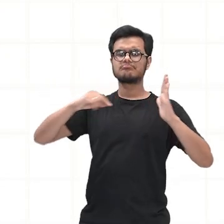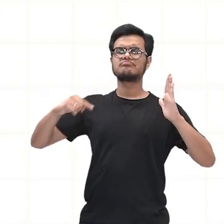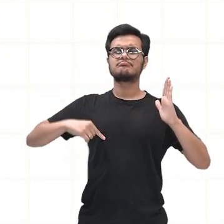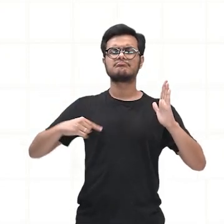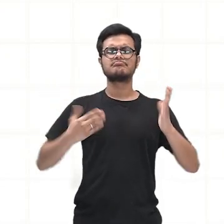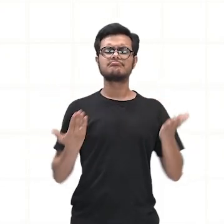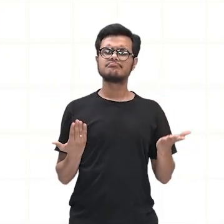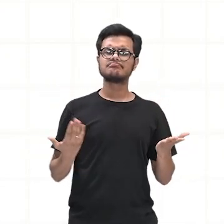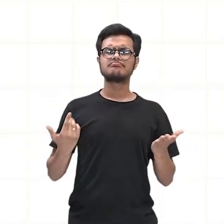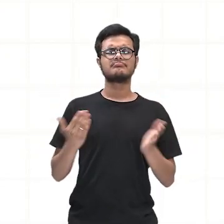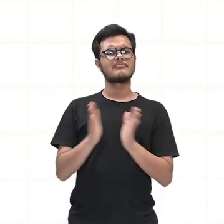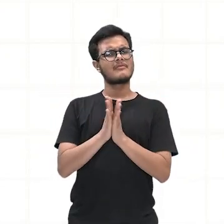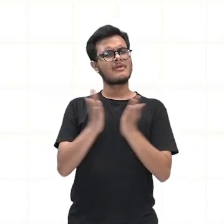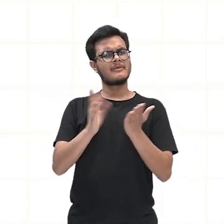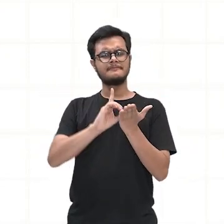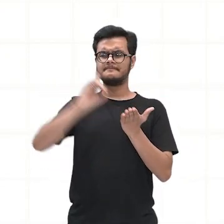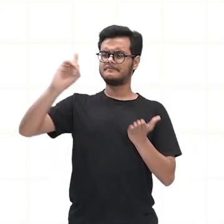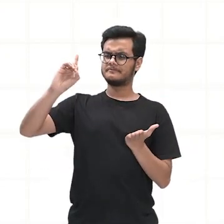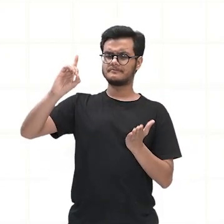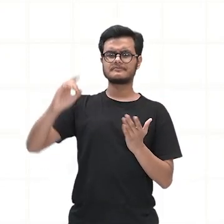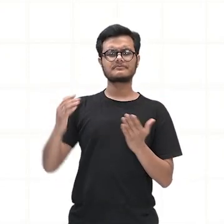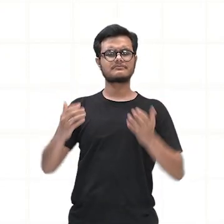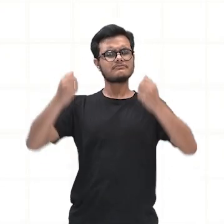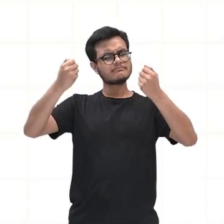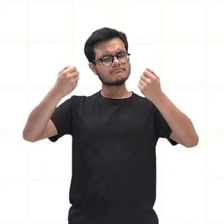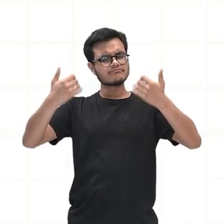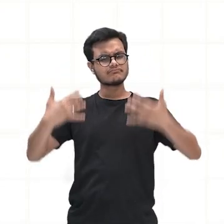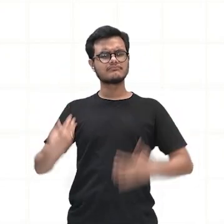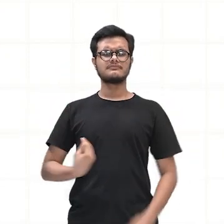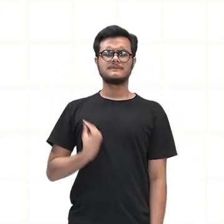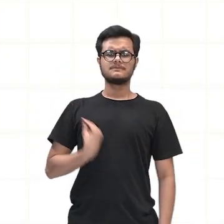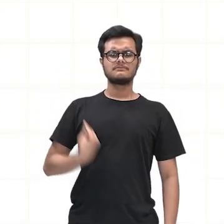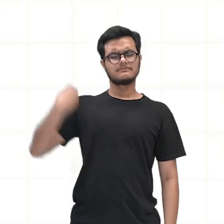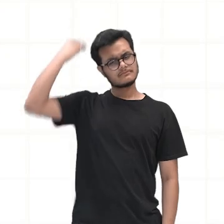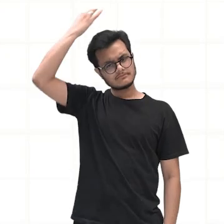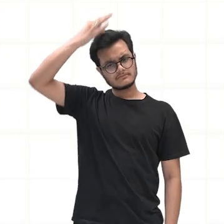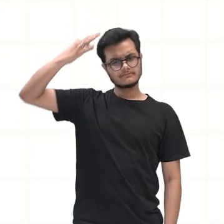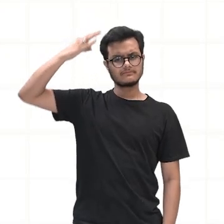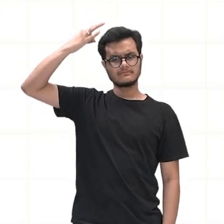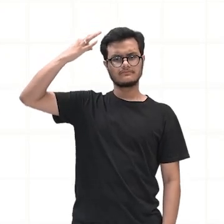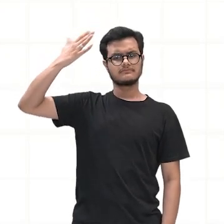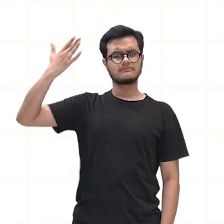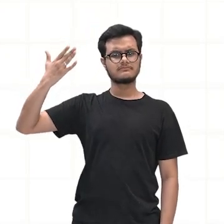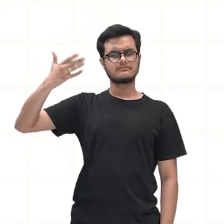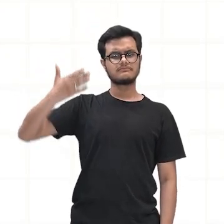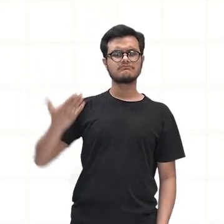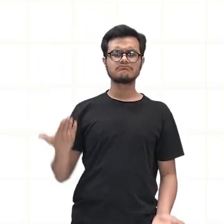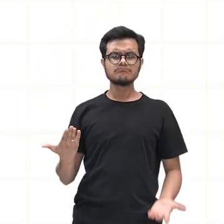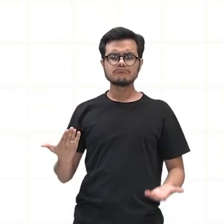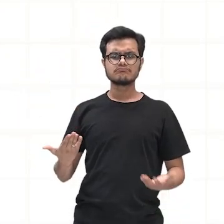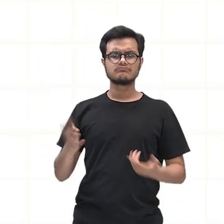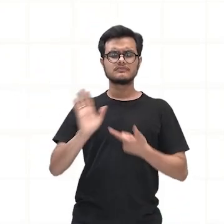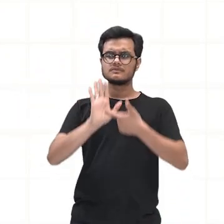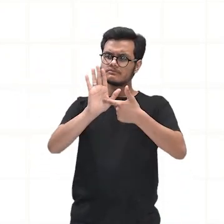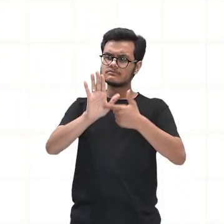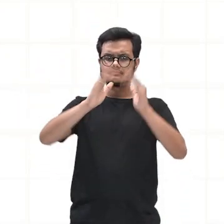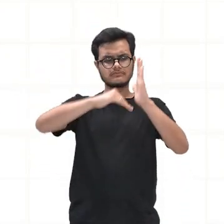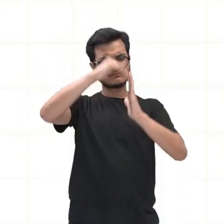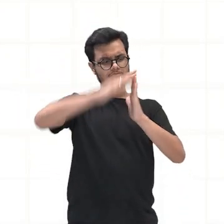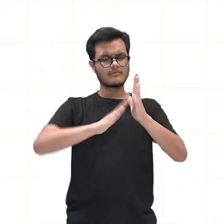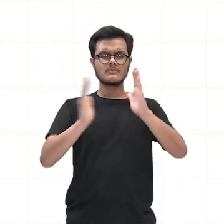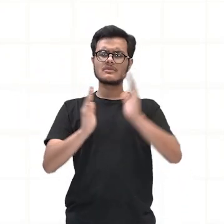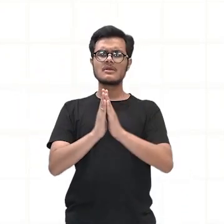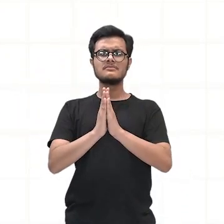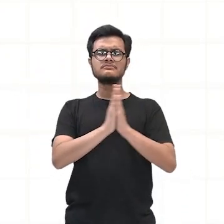uma passagem bíblica, ou que retratava a vida de um santo, ou que retratava um santo. Eram as imagens, as